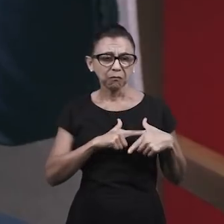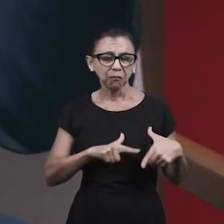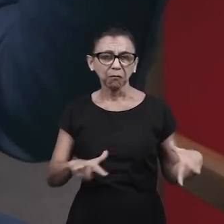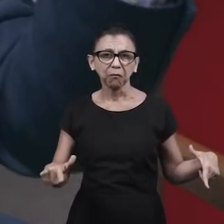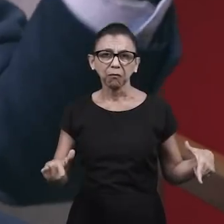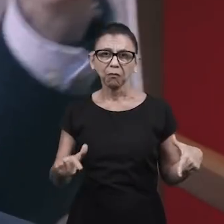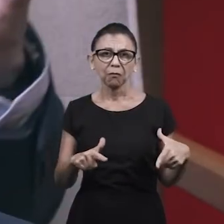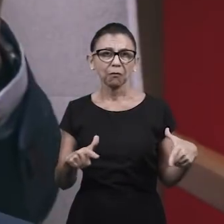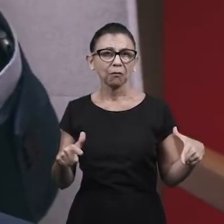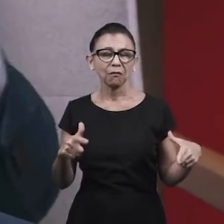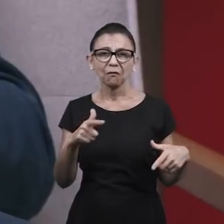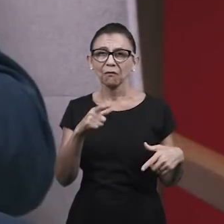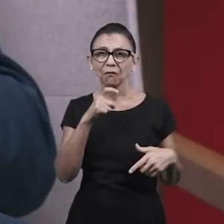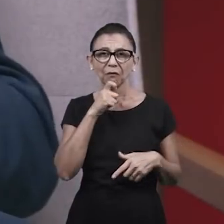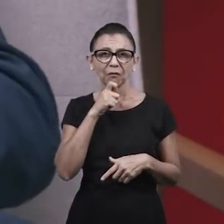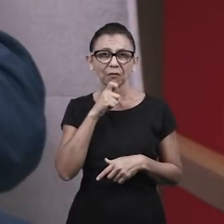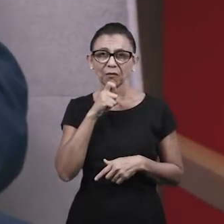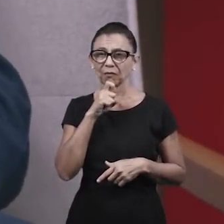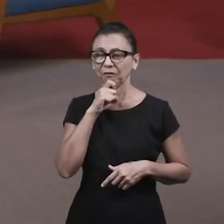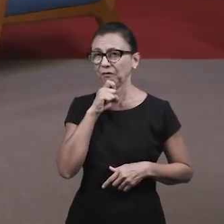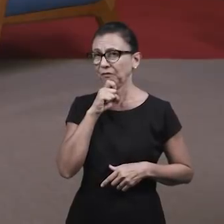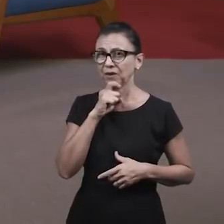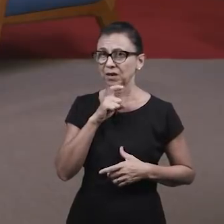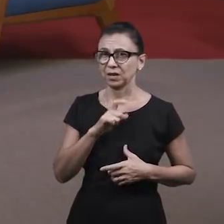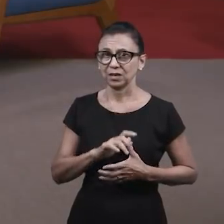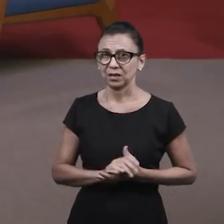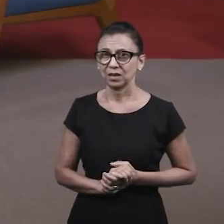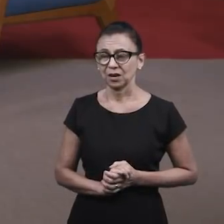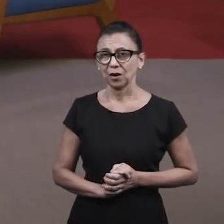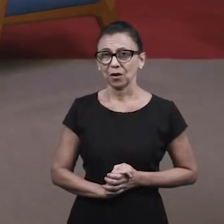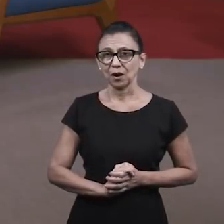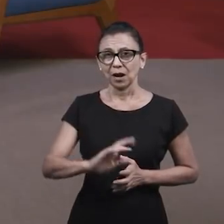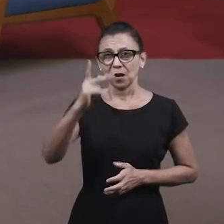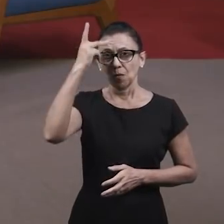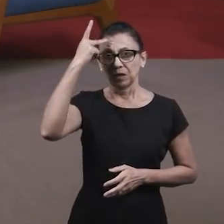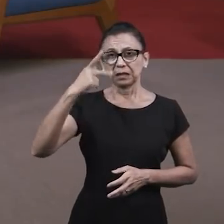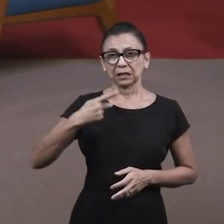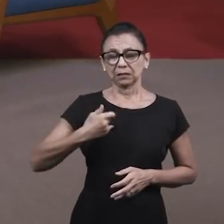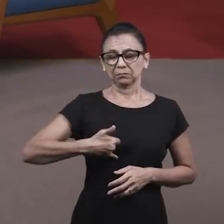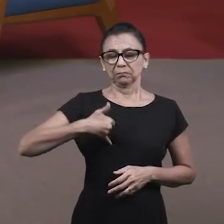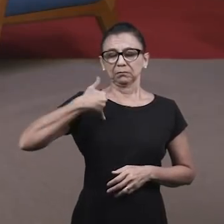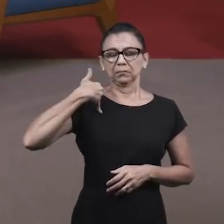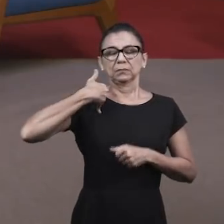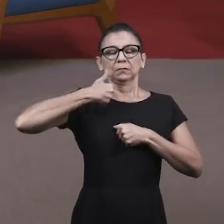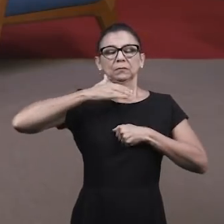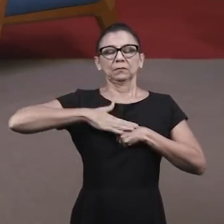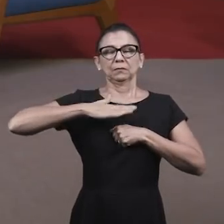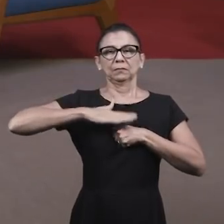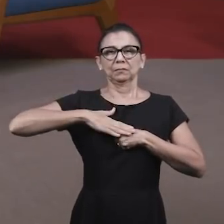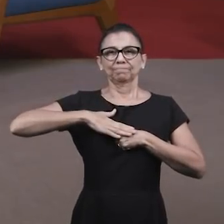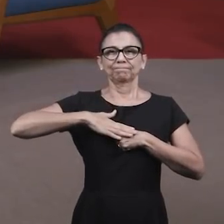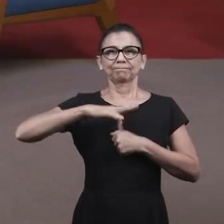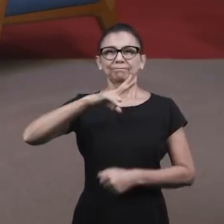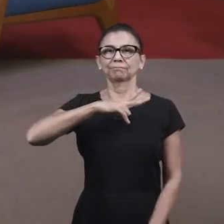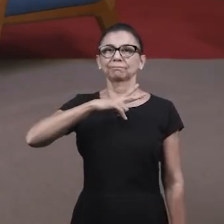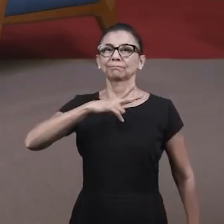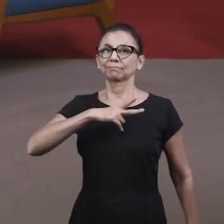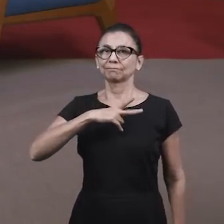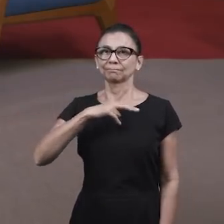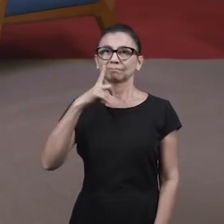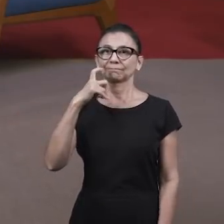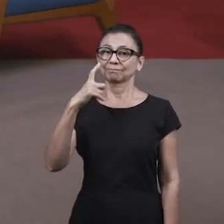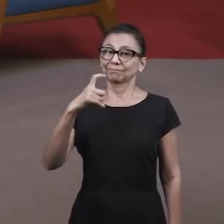não vai melhorar. É. A gente pode ter melhoras em outros aspectos da vida, como mencionamos antes,